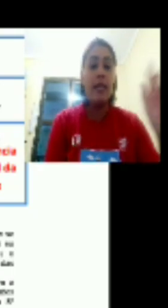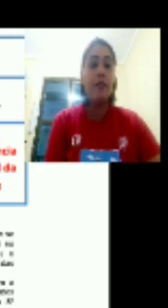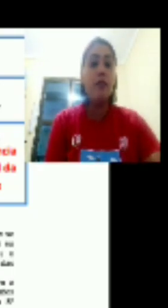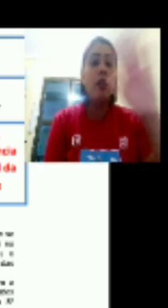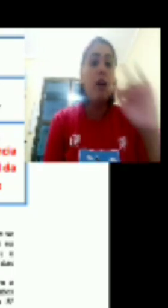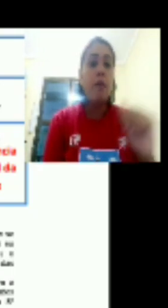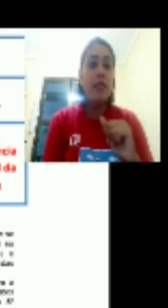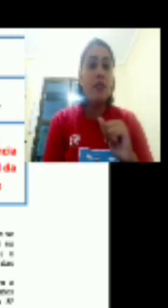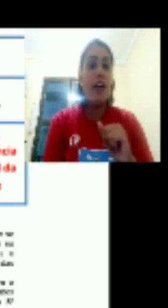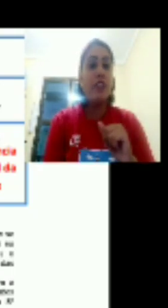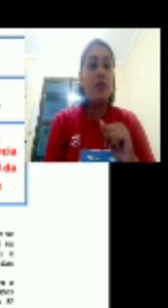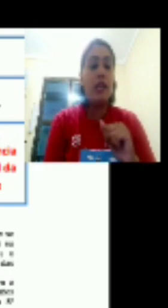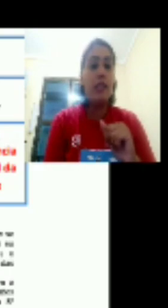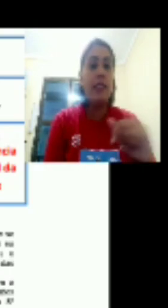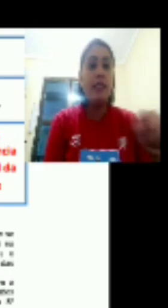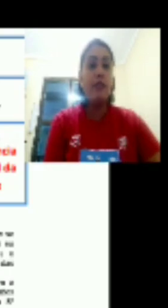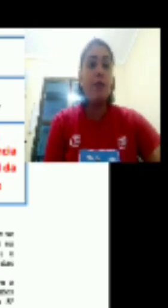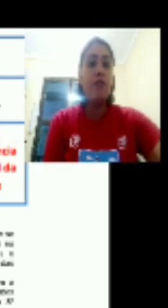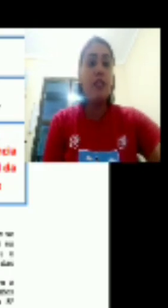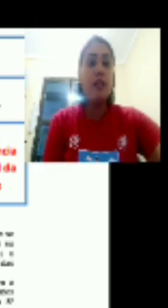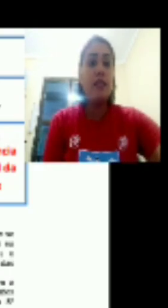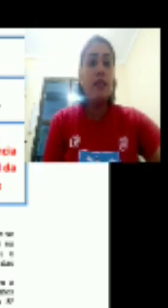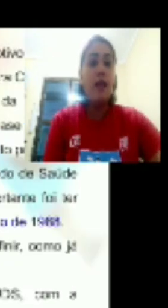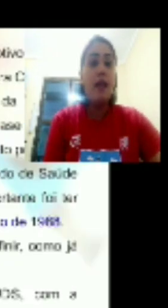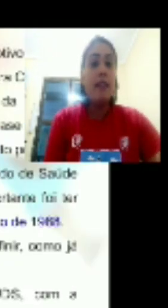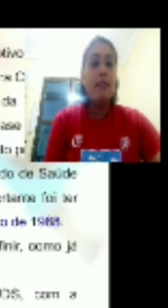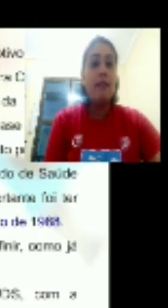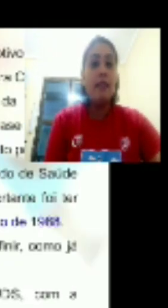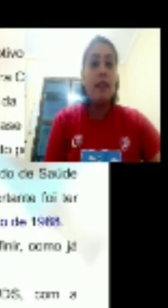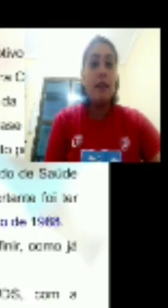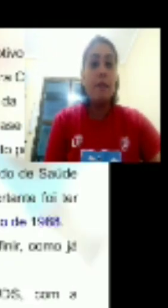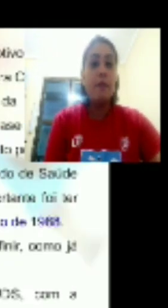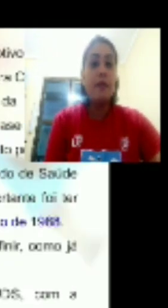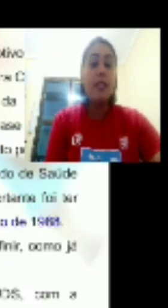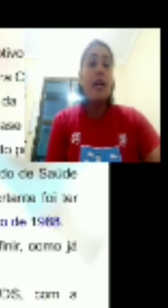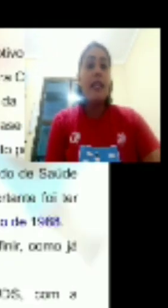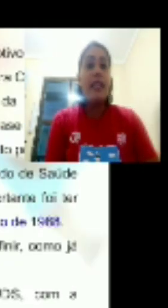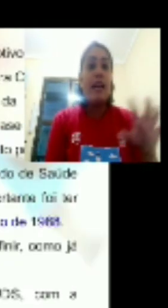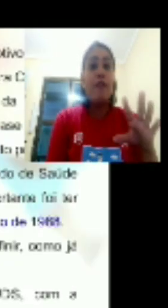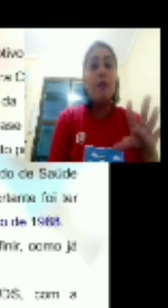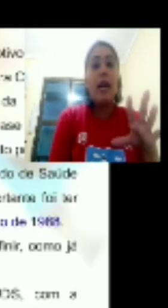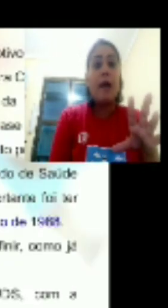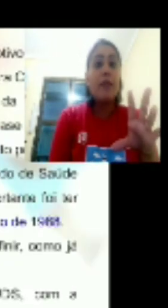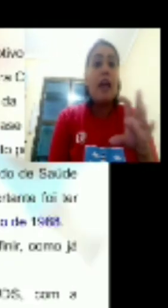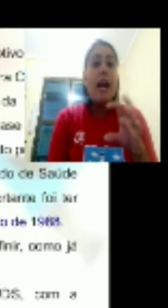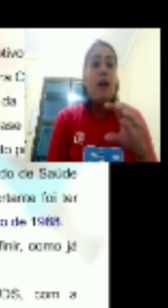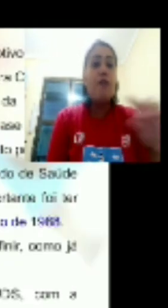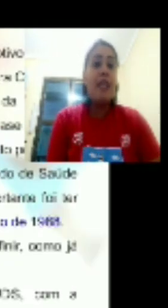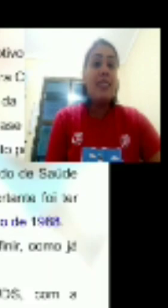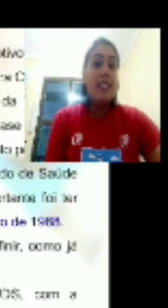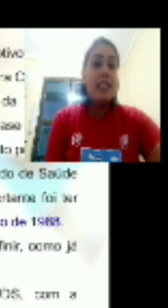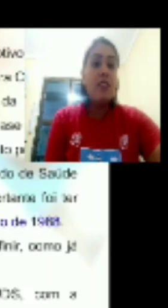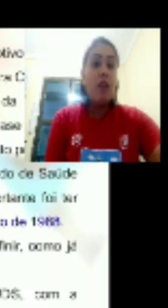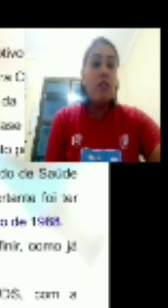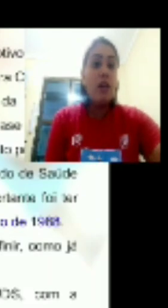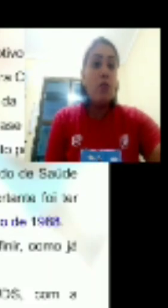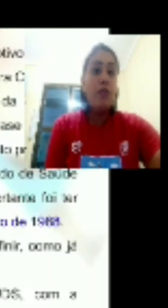tá certo? Mas o resto tá direitinho para vocês entenderem. E aí vamos lá. A